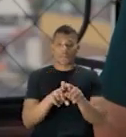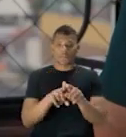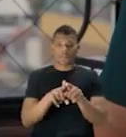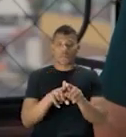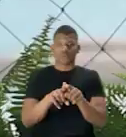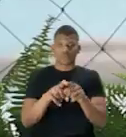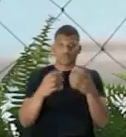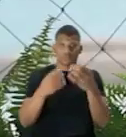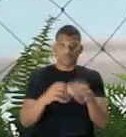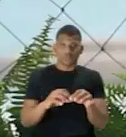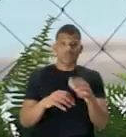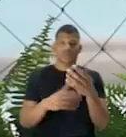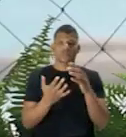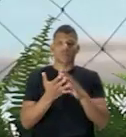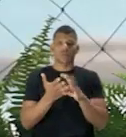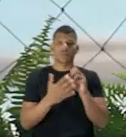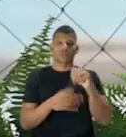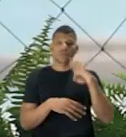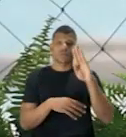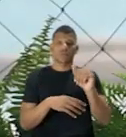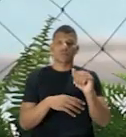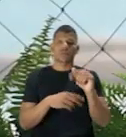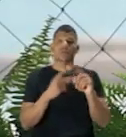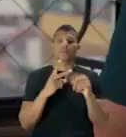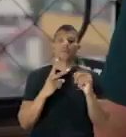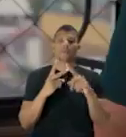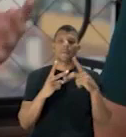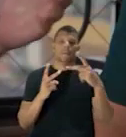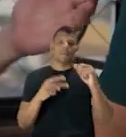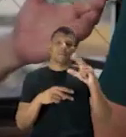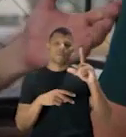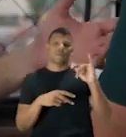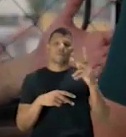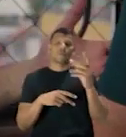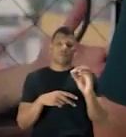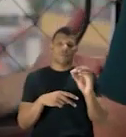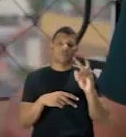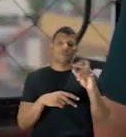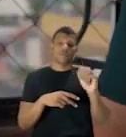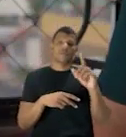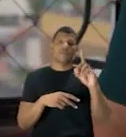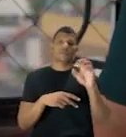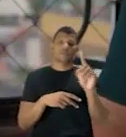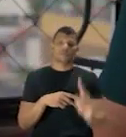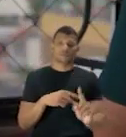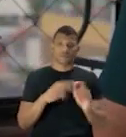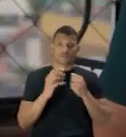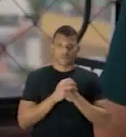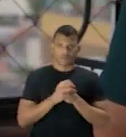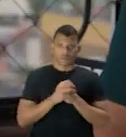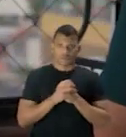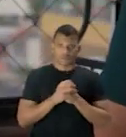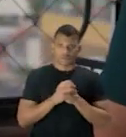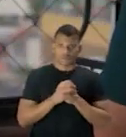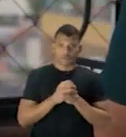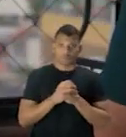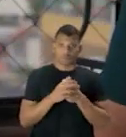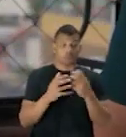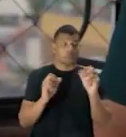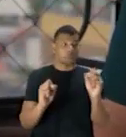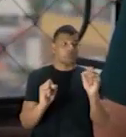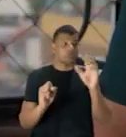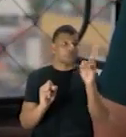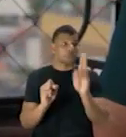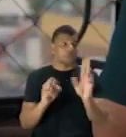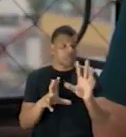o quê? Pô, tem um samba meu dele do Paulinho Valdez. Paulo César Valdez, filho de Elisete Cardoso. Falei, posso botar